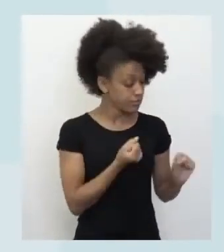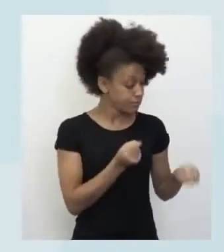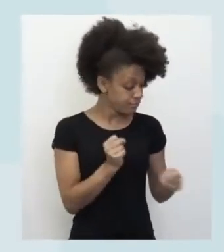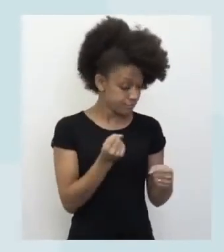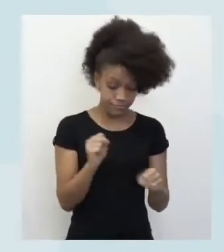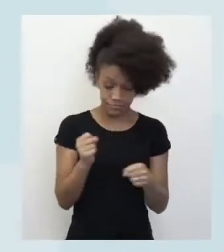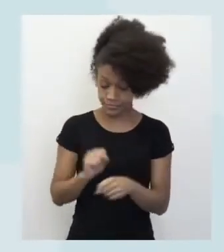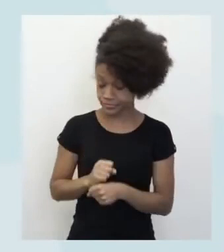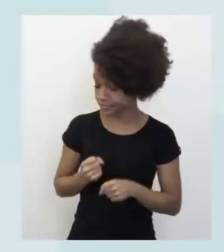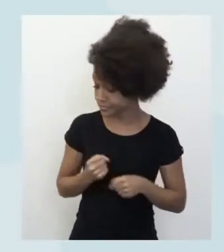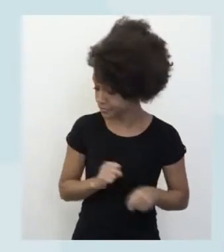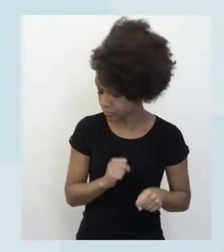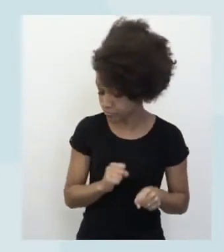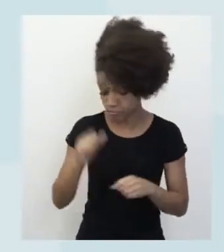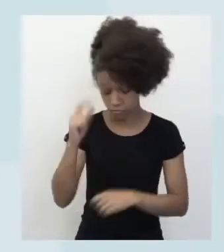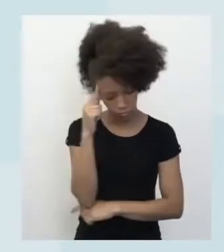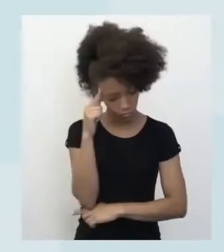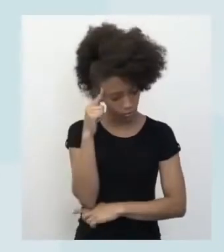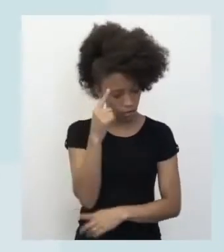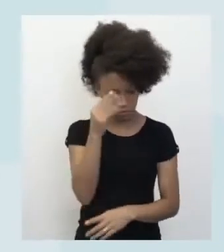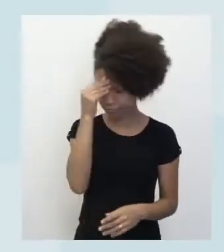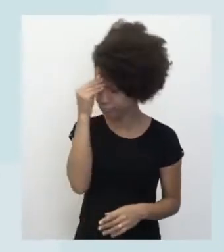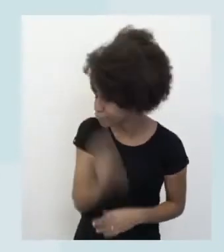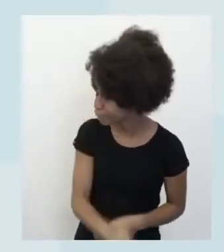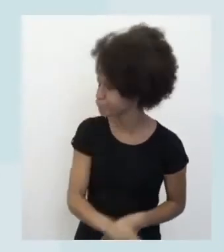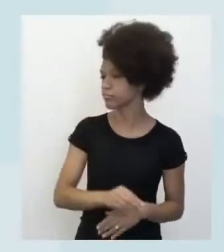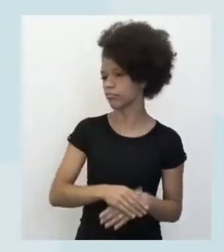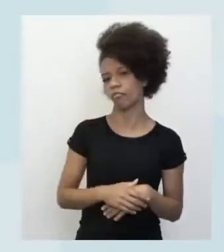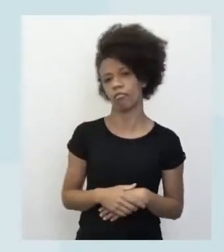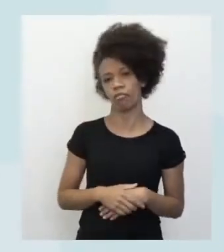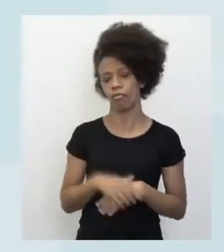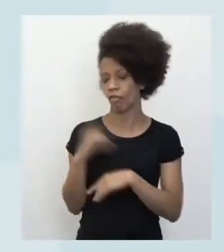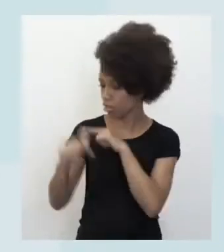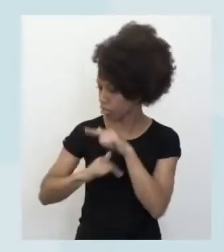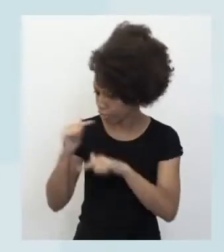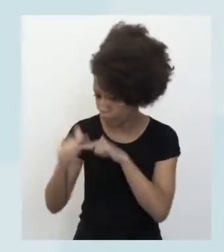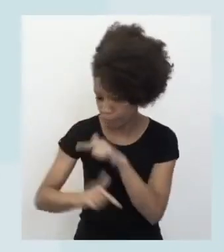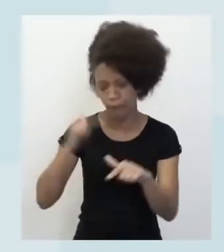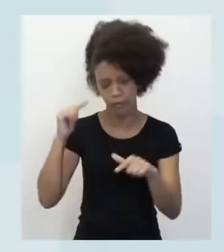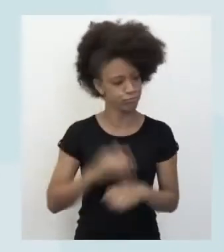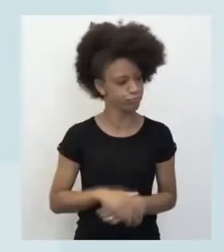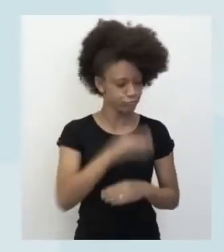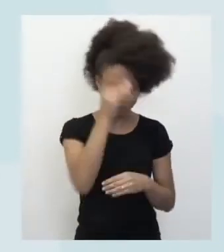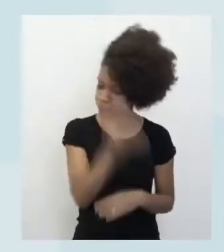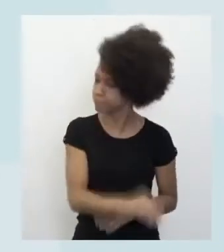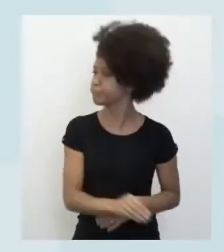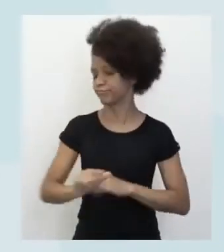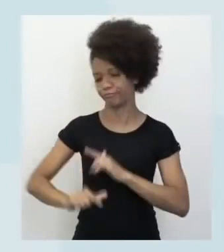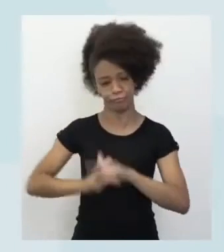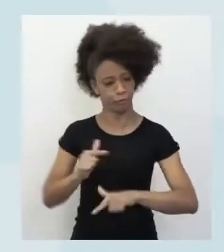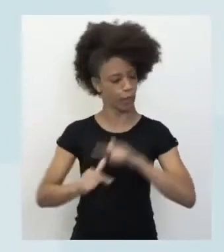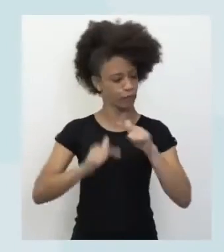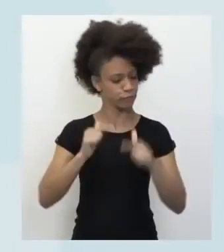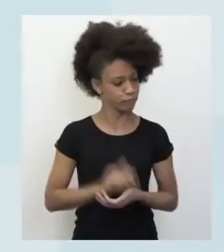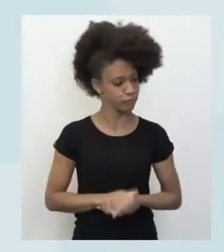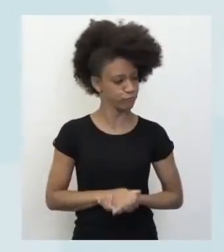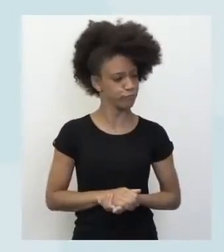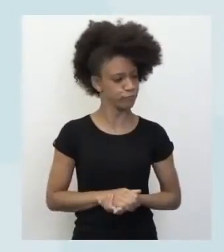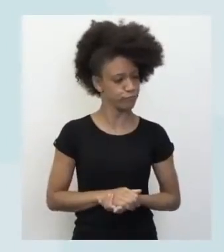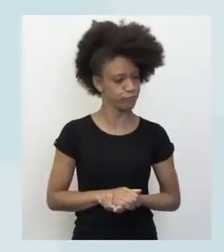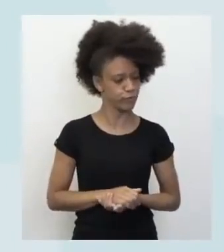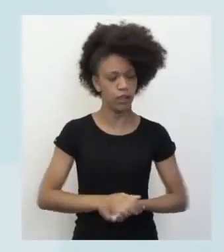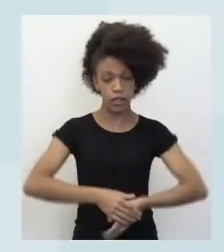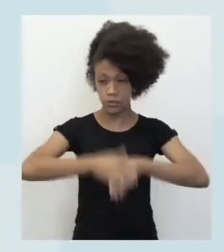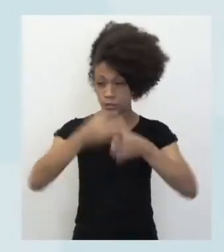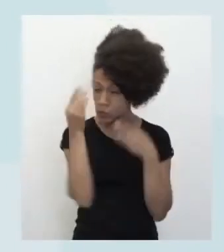chão, e ela fala: renego este lavrar. Lavrar significa trabalho, né? Renego este lavrar. E do